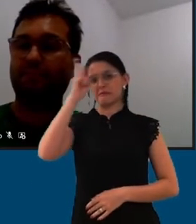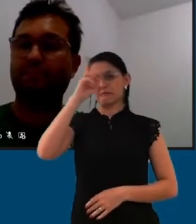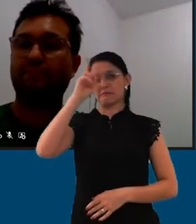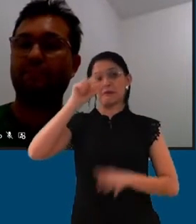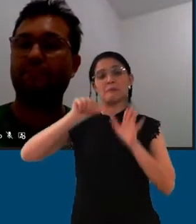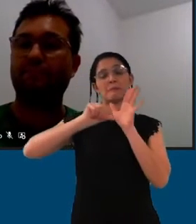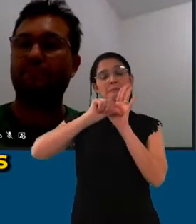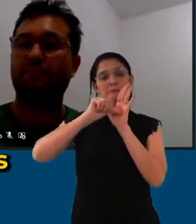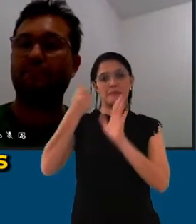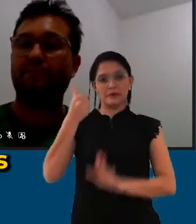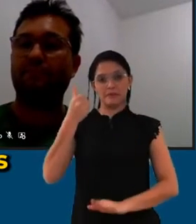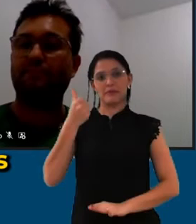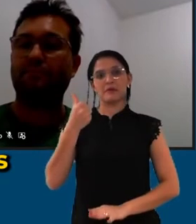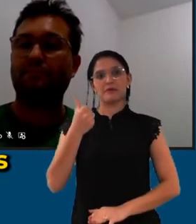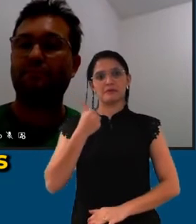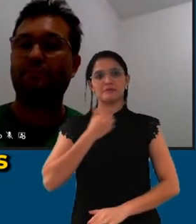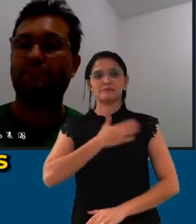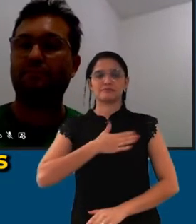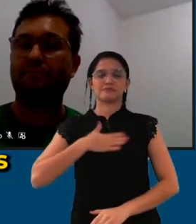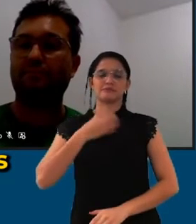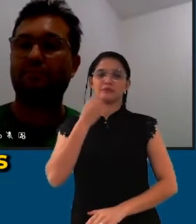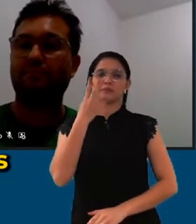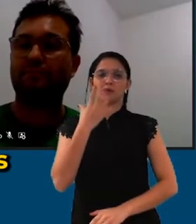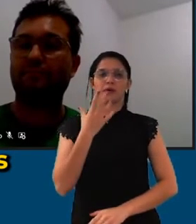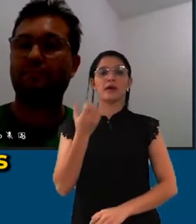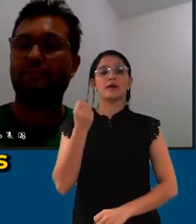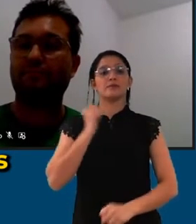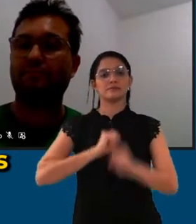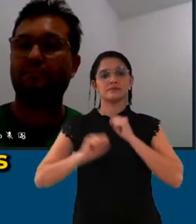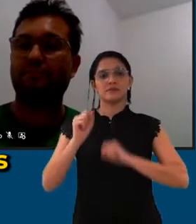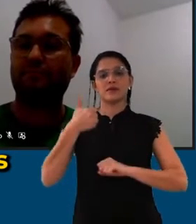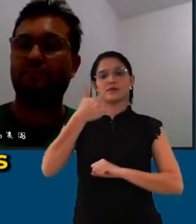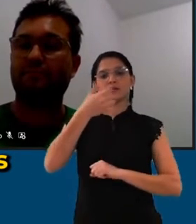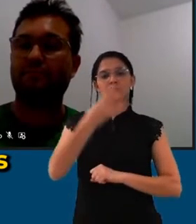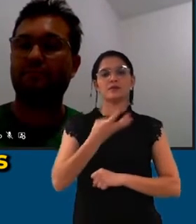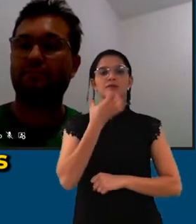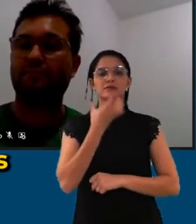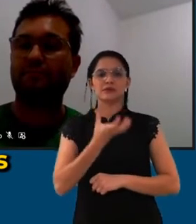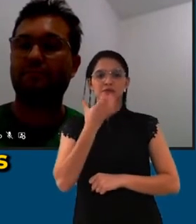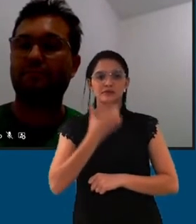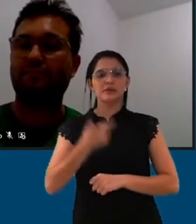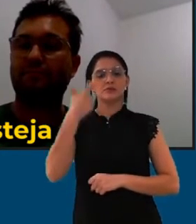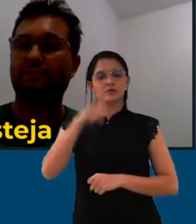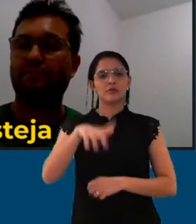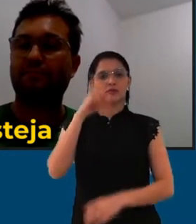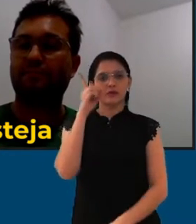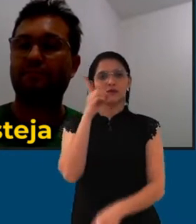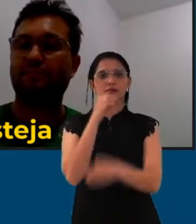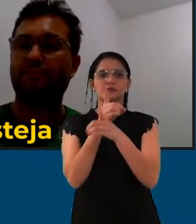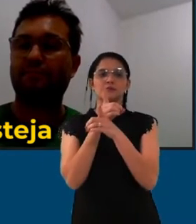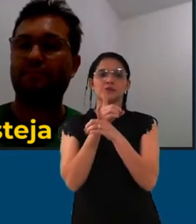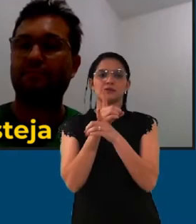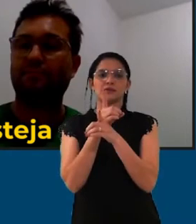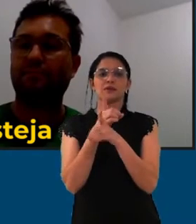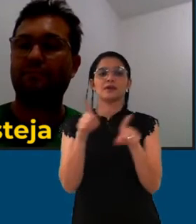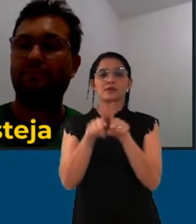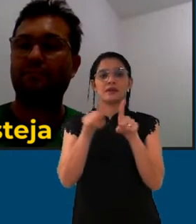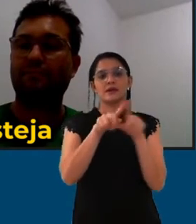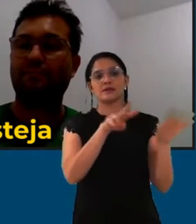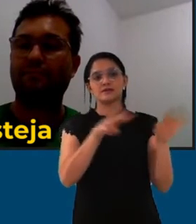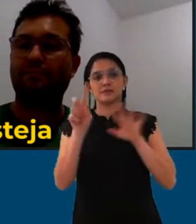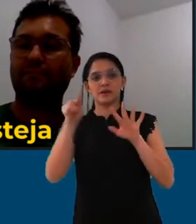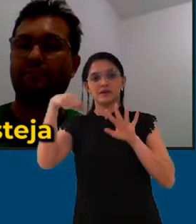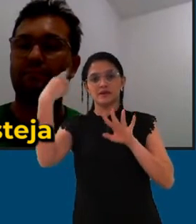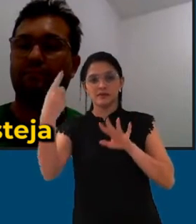marcante. Espero que em 14 de dezembro nós nos encontremos novamente, e eu espero que na semana seguinte eu